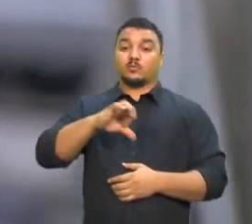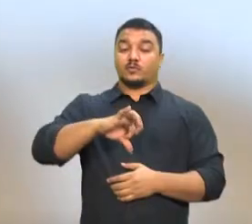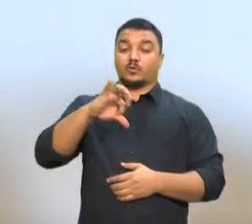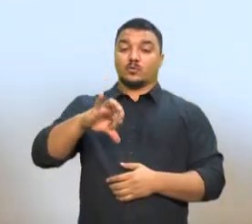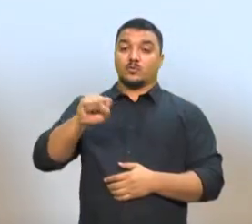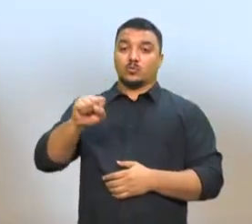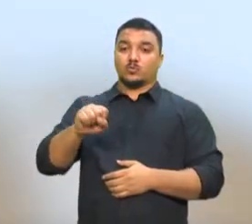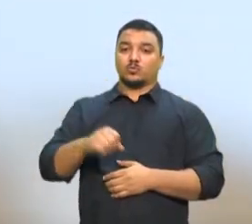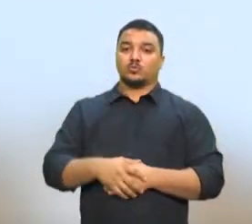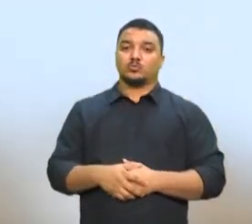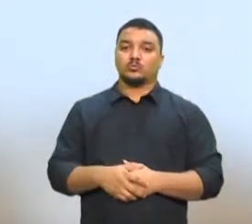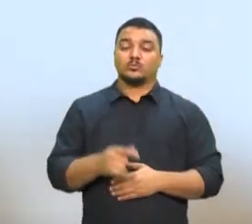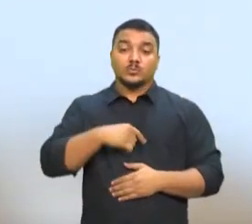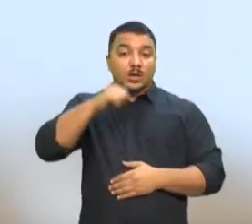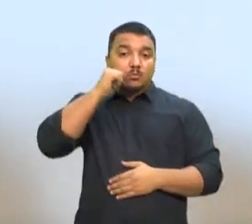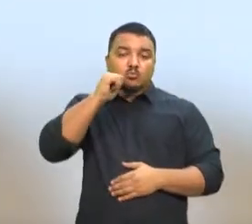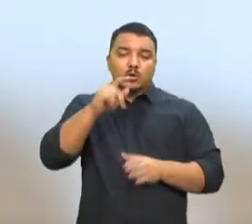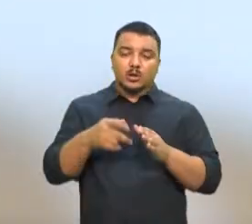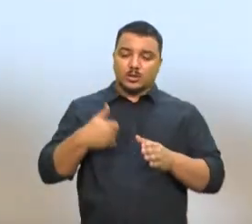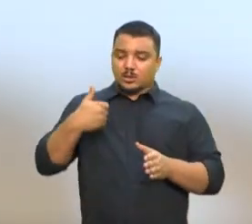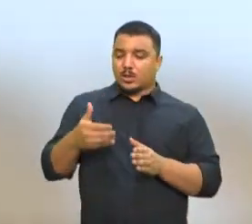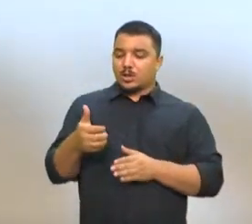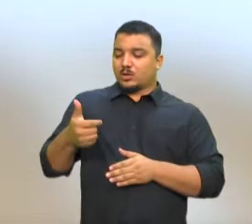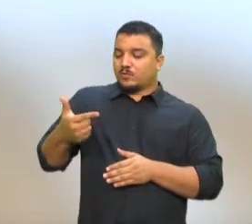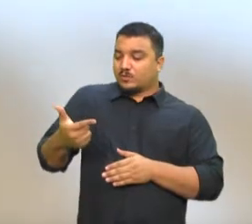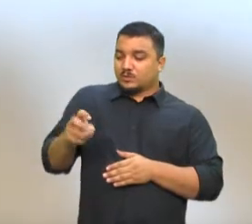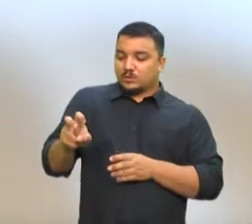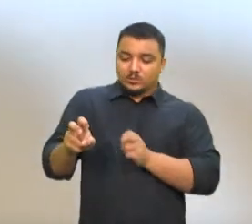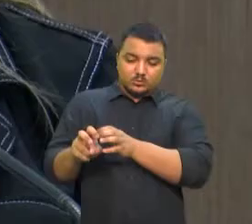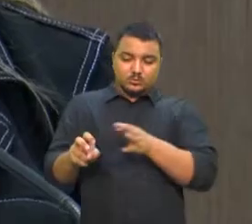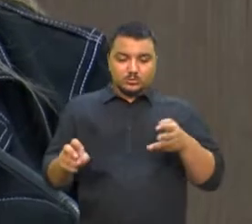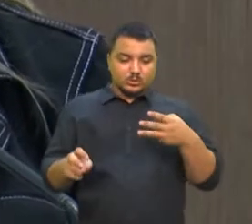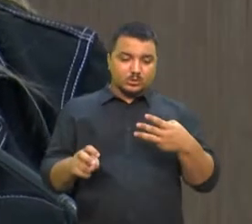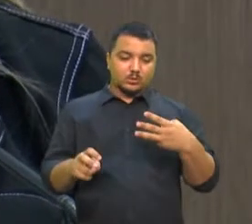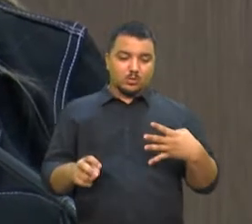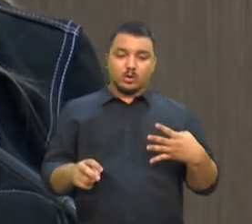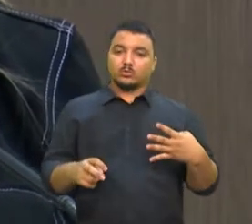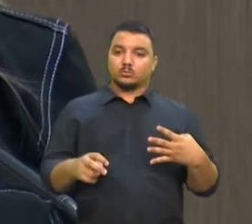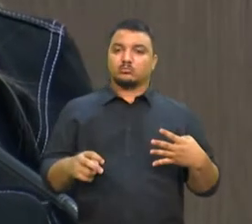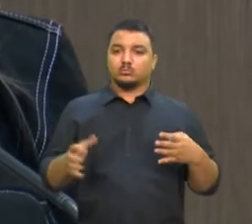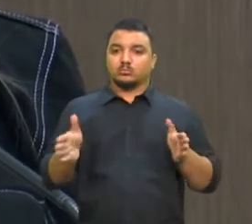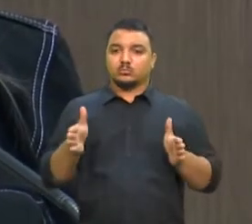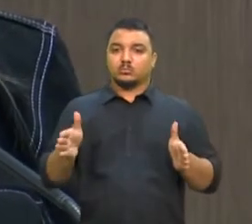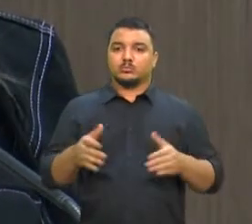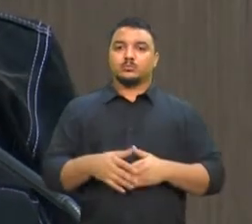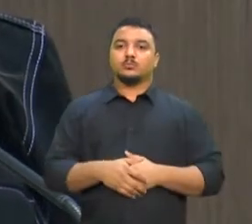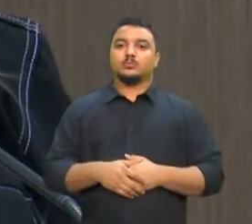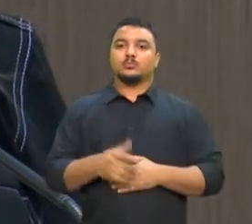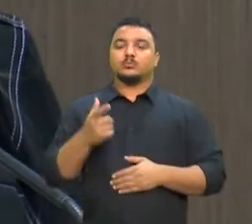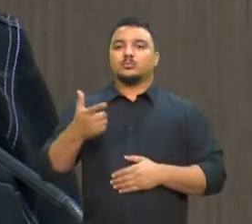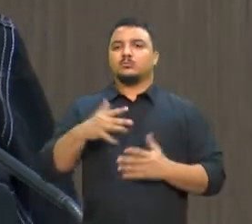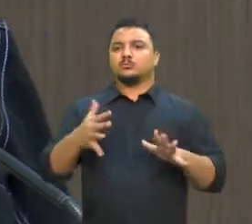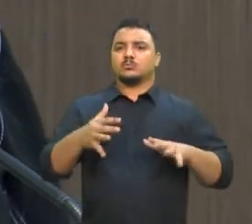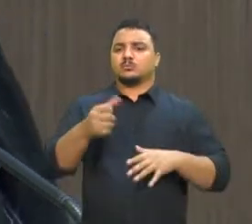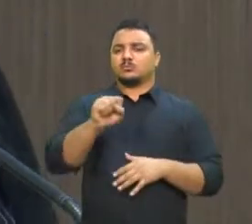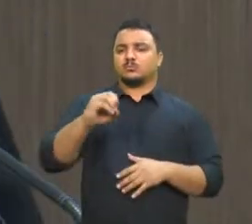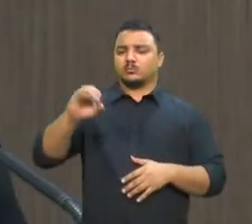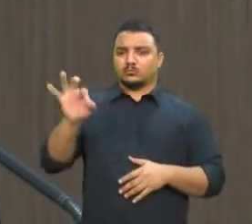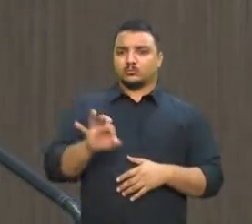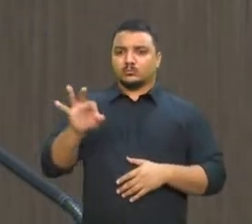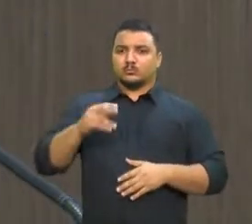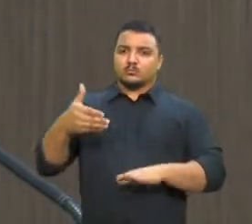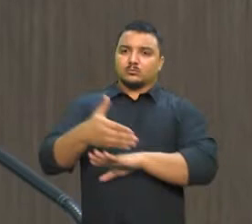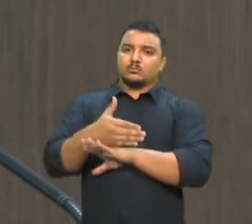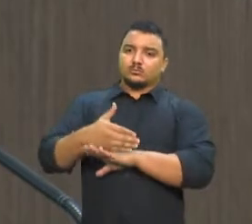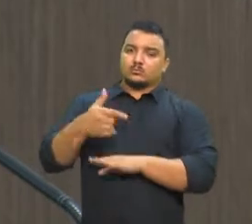12.998. São mulheres com idade entre 25 e 34 anos. Segundo a deputada, cerca de 80% das que foram